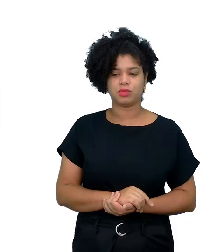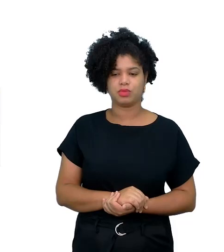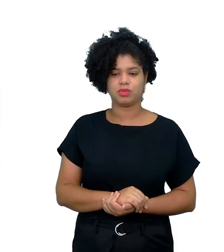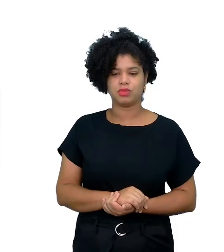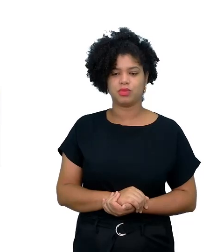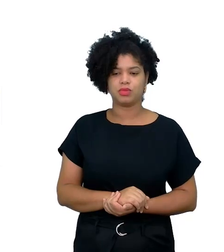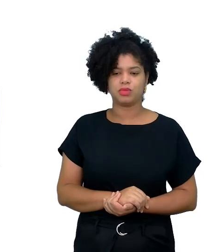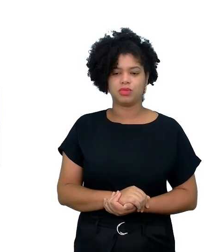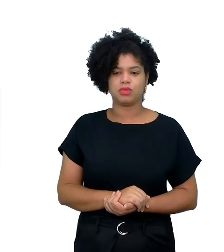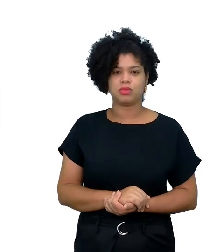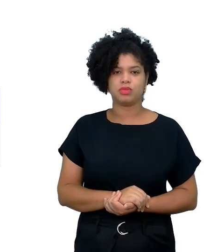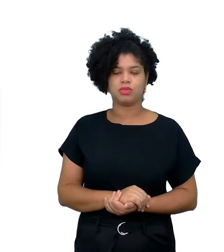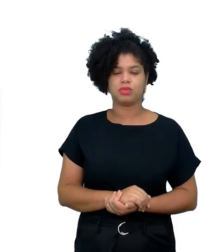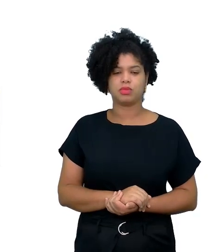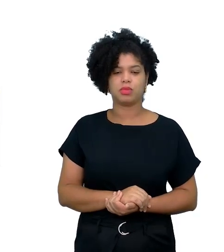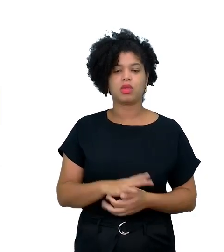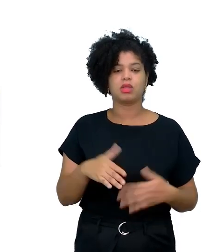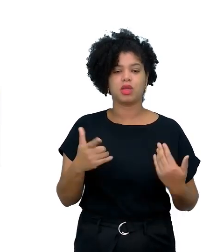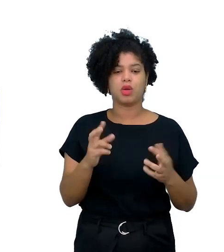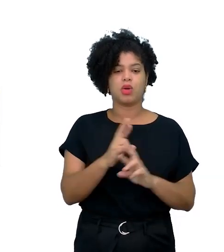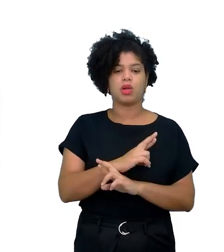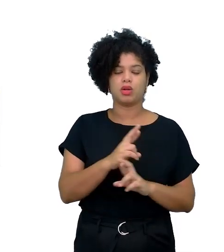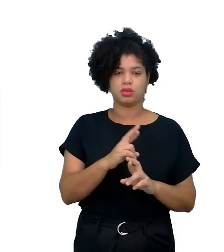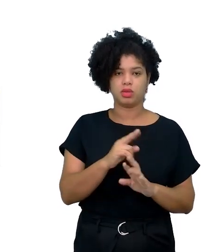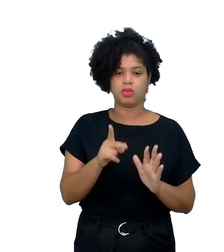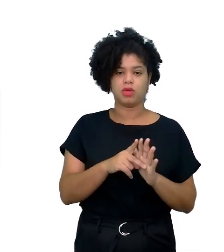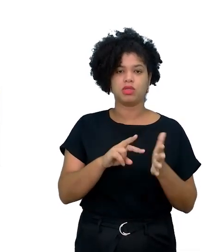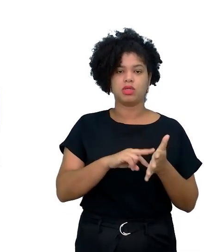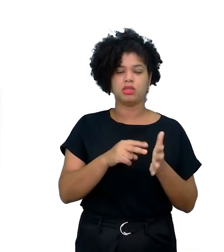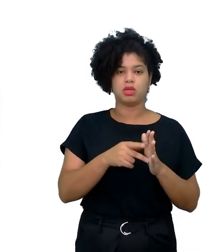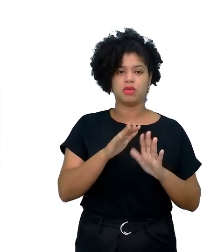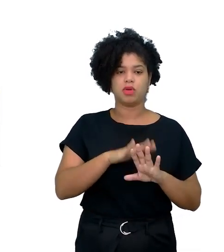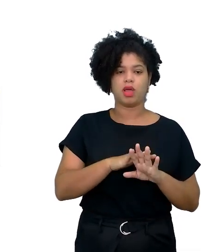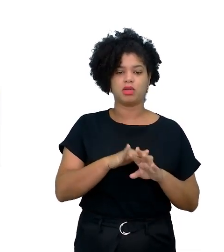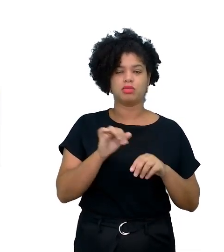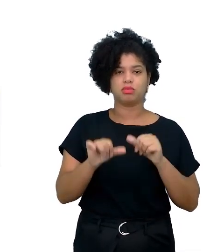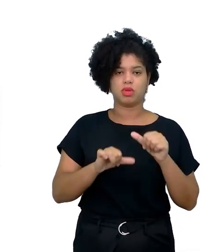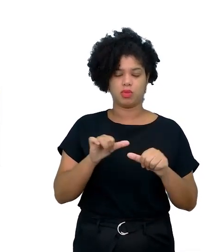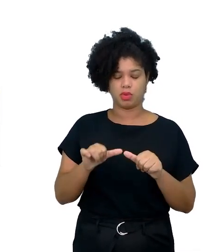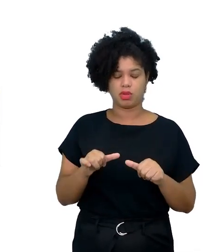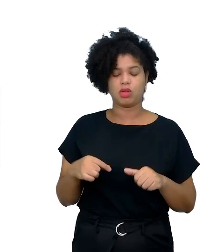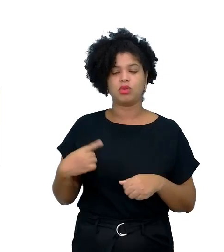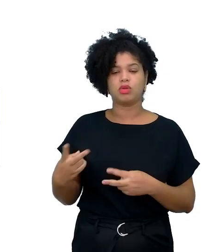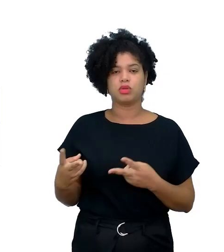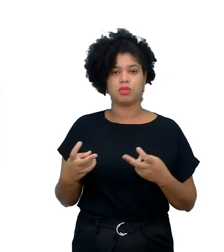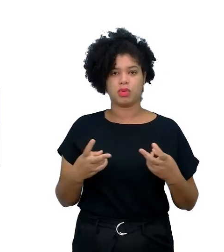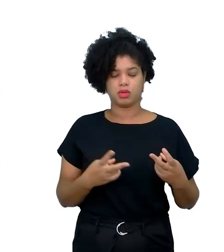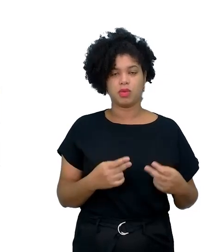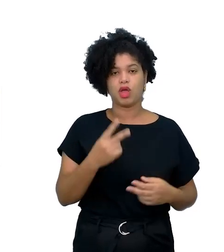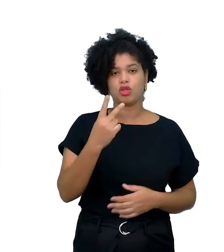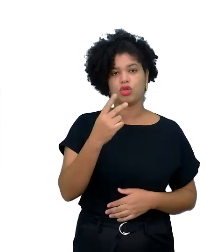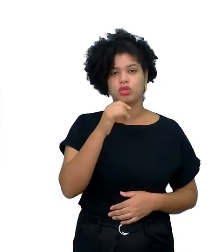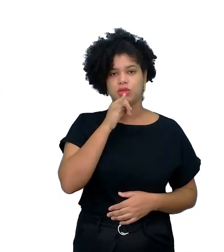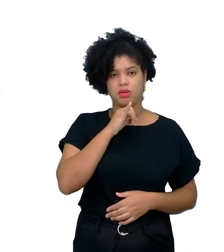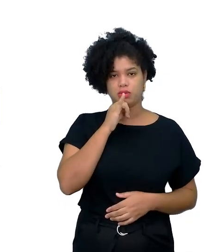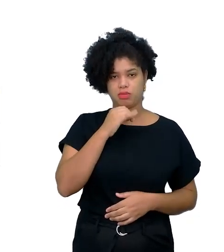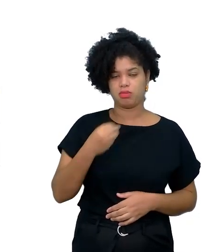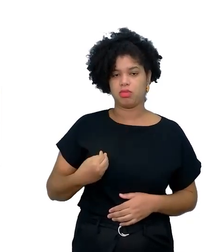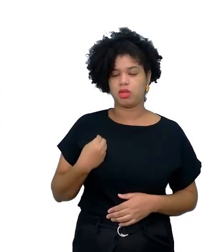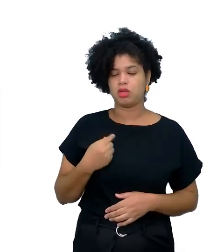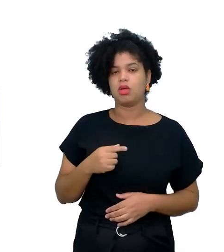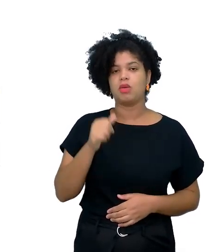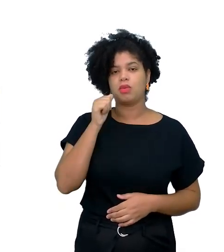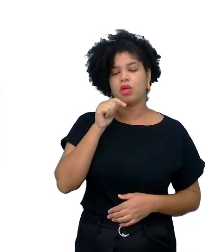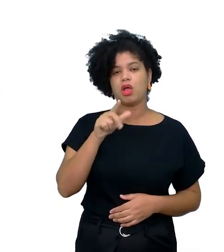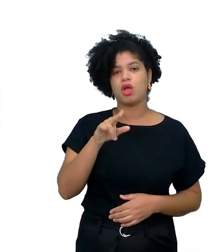Bom, então, com relação aí ao significado da transformação, nós trouxemos aqui esses dois exemplos.